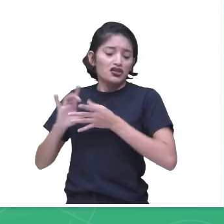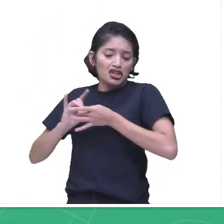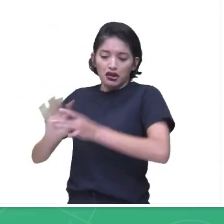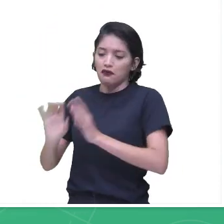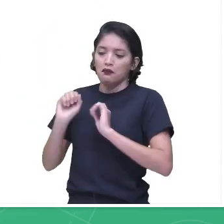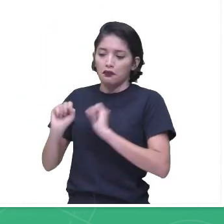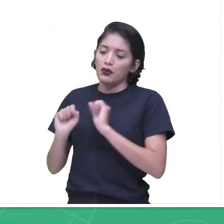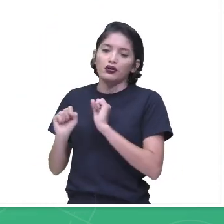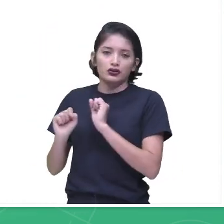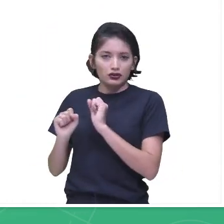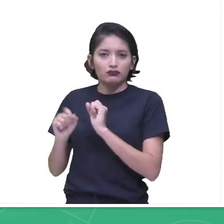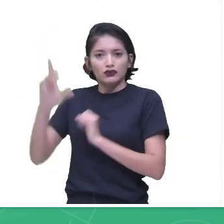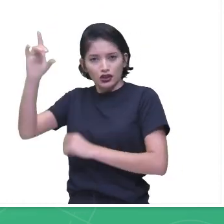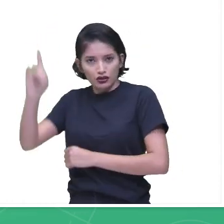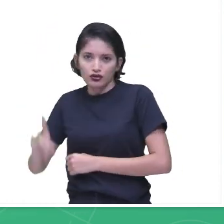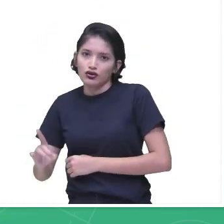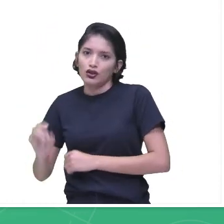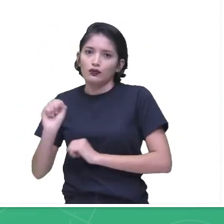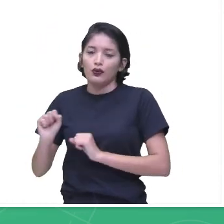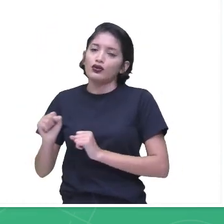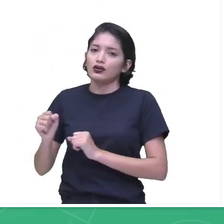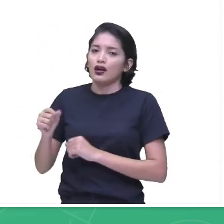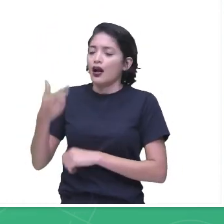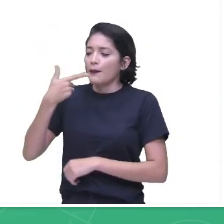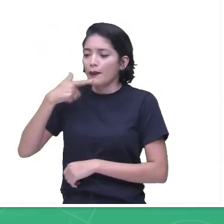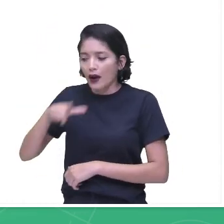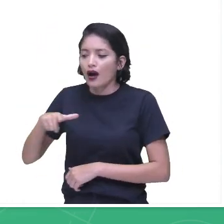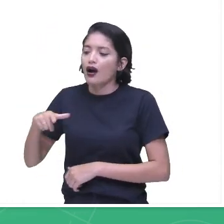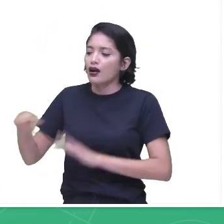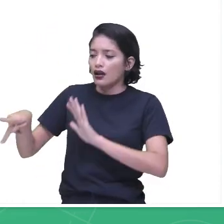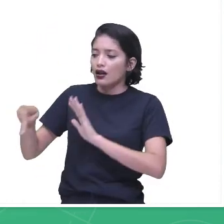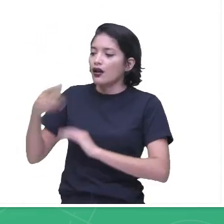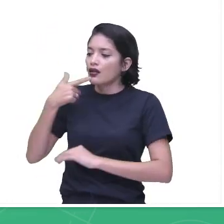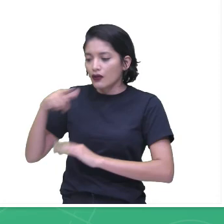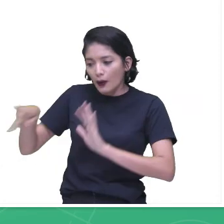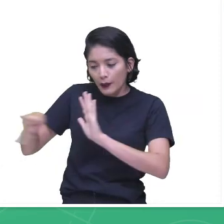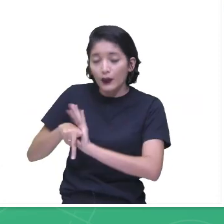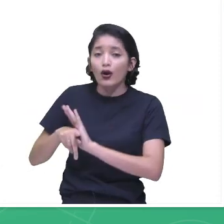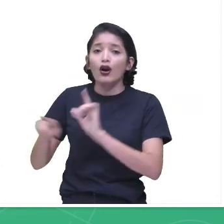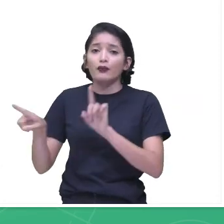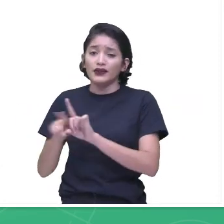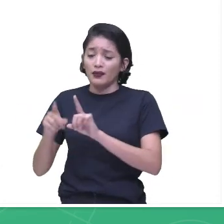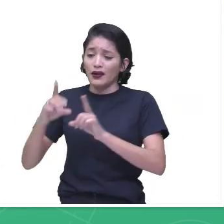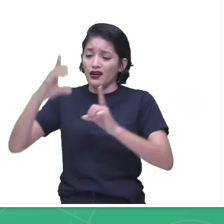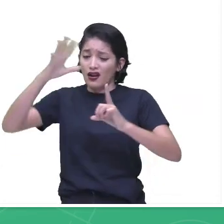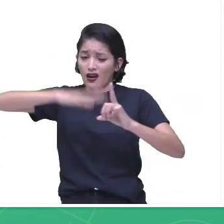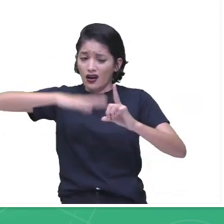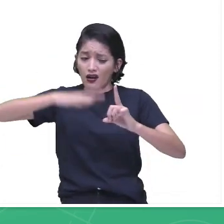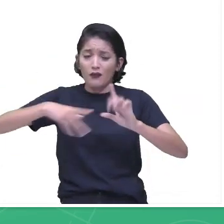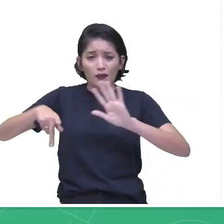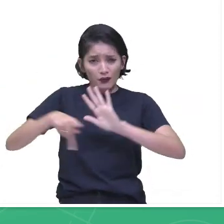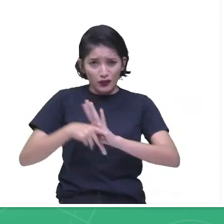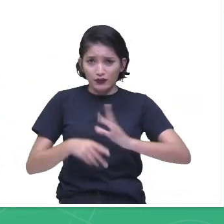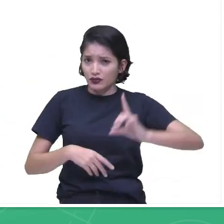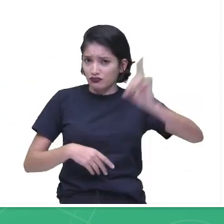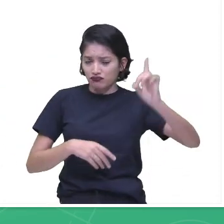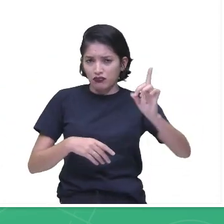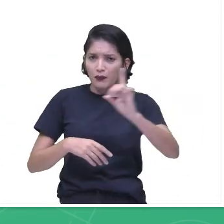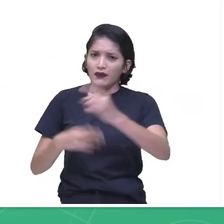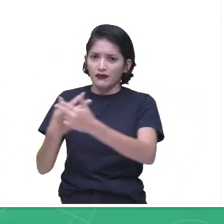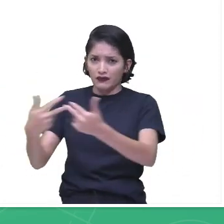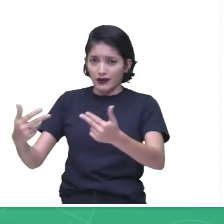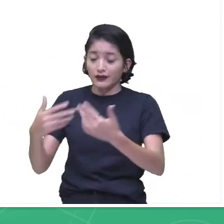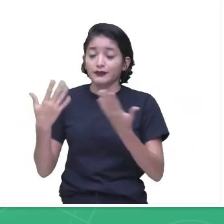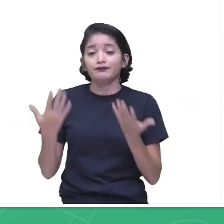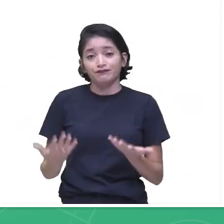poder ter falar a sua língua, professar a sua religião, professar os seus deuses, não é isso? Então, vejam lá, é importante